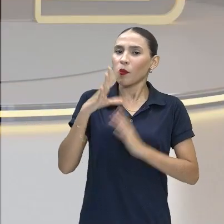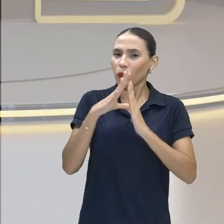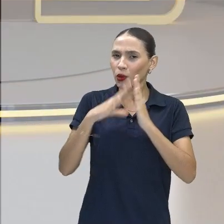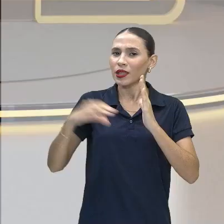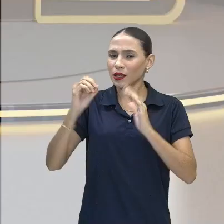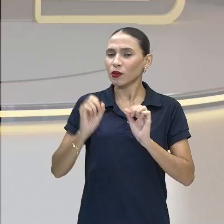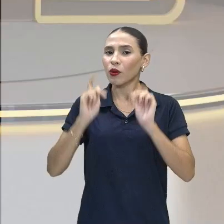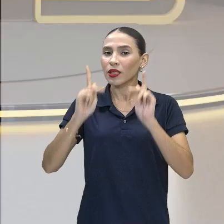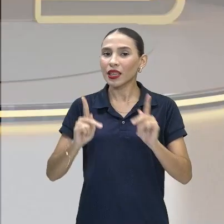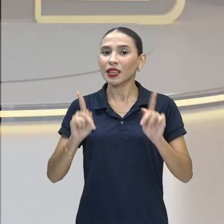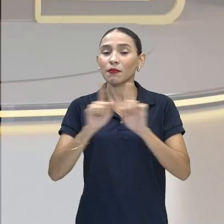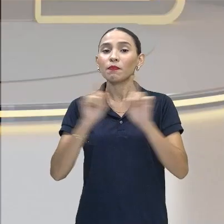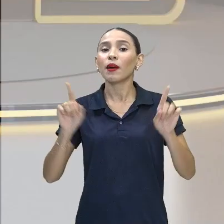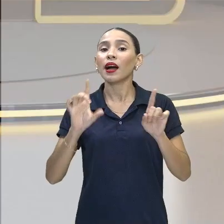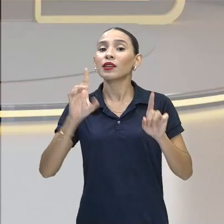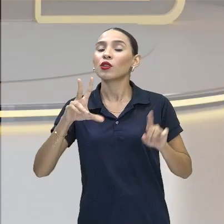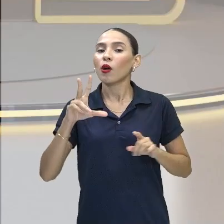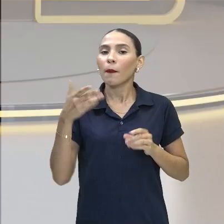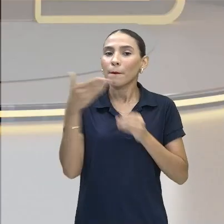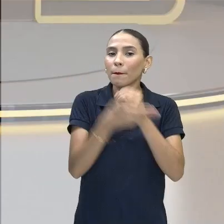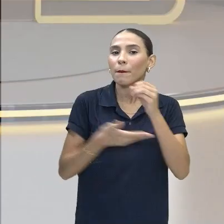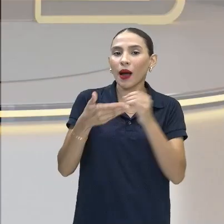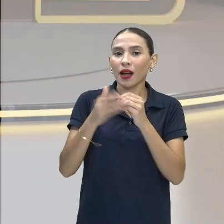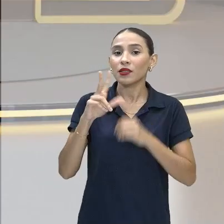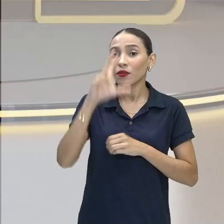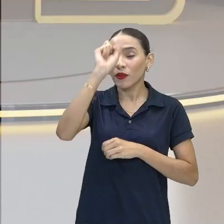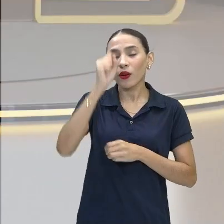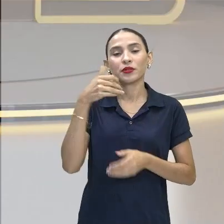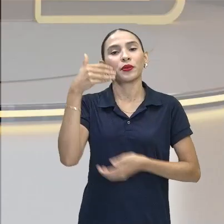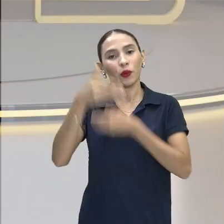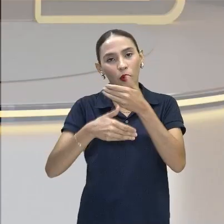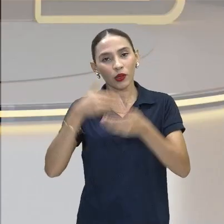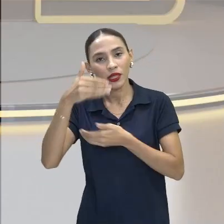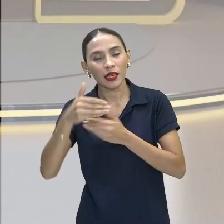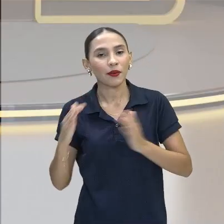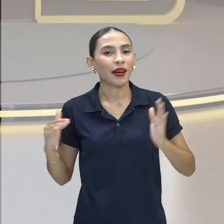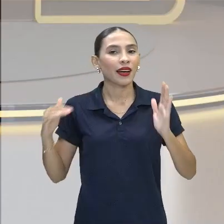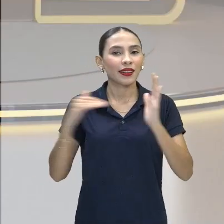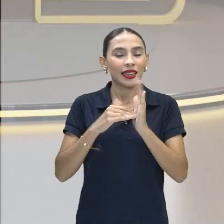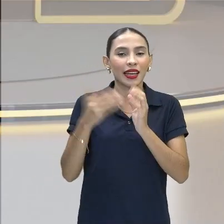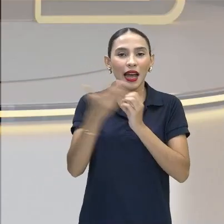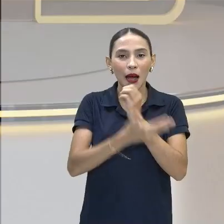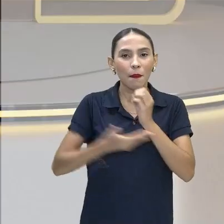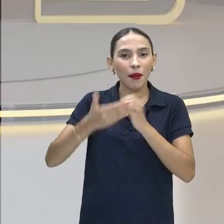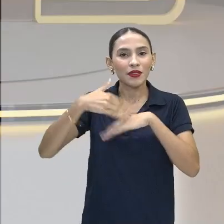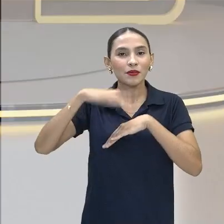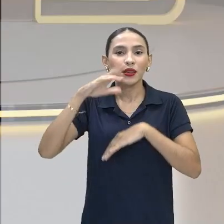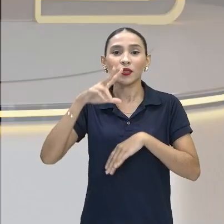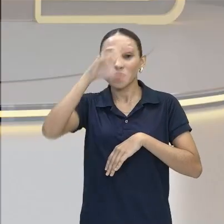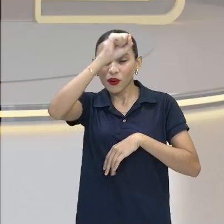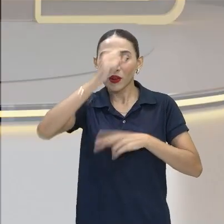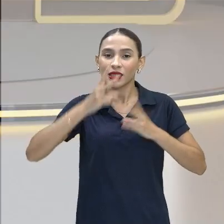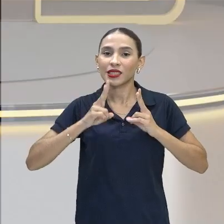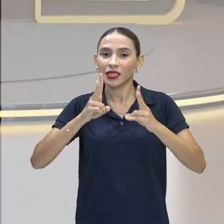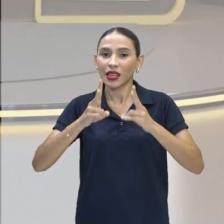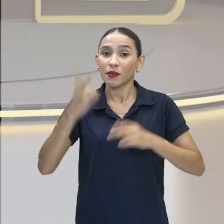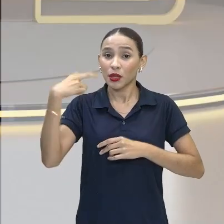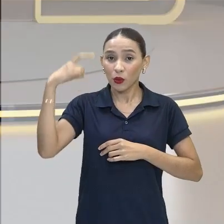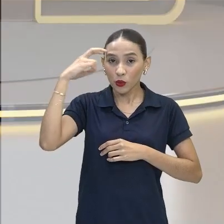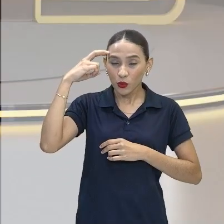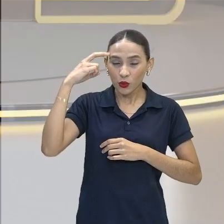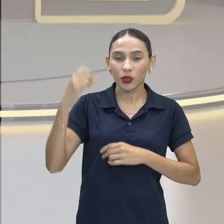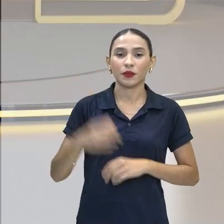mas serve apenas para nos fortalecer. E com o tempo, até a nossa base mais forte vai ser sempre a nossa cultura